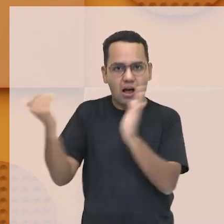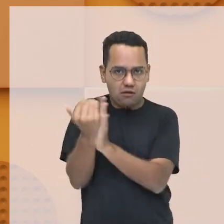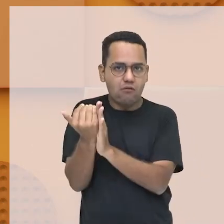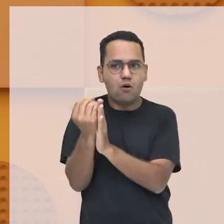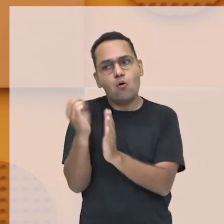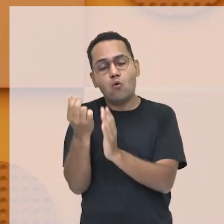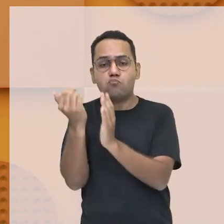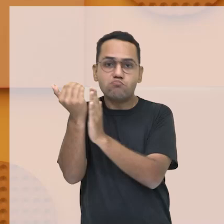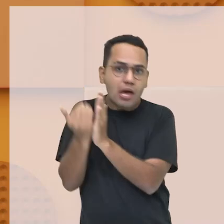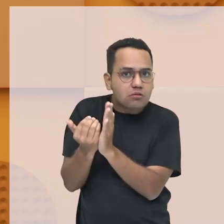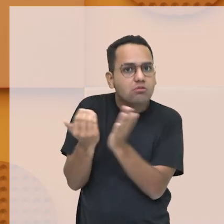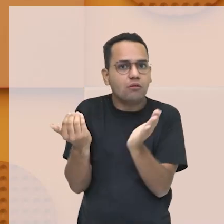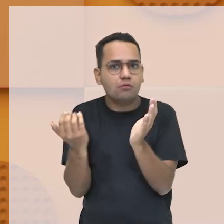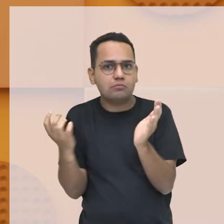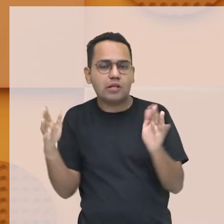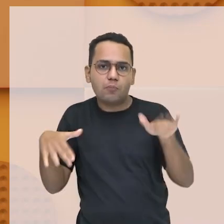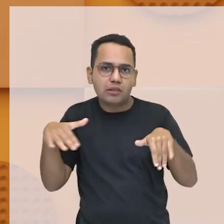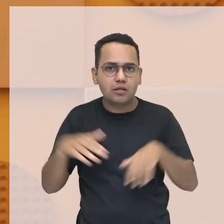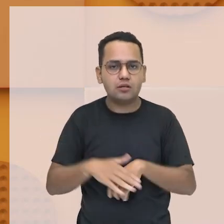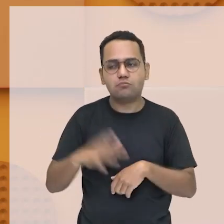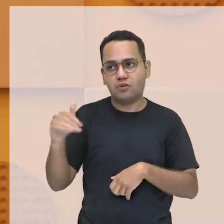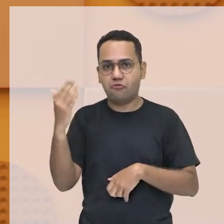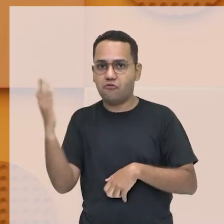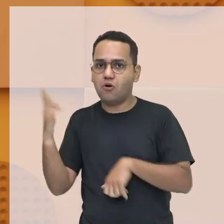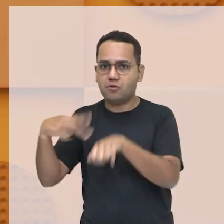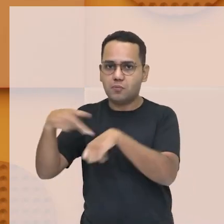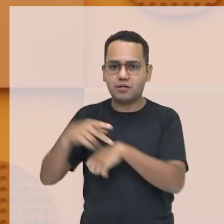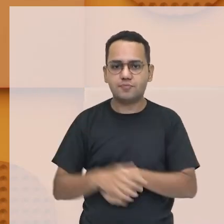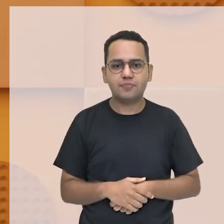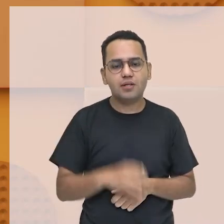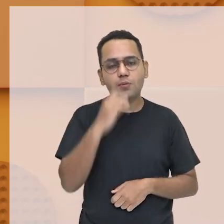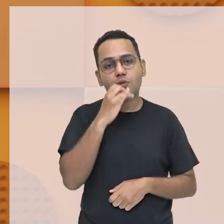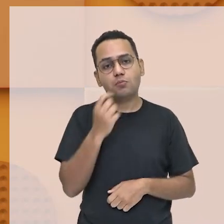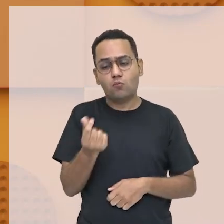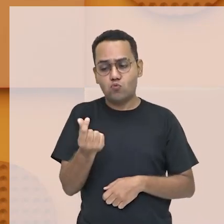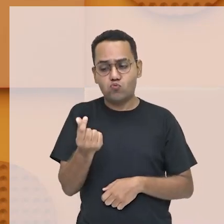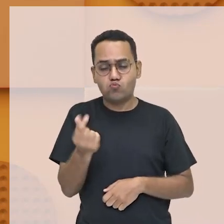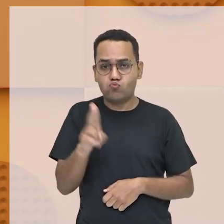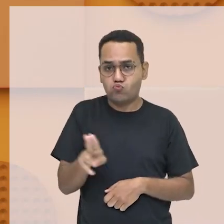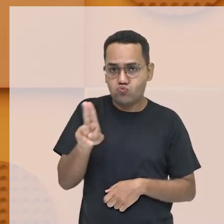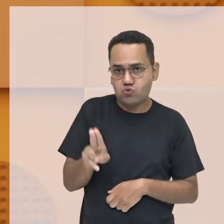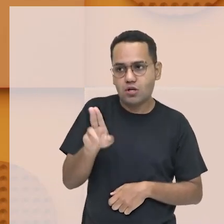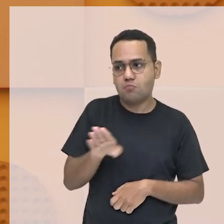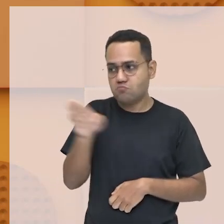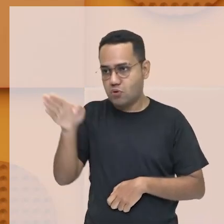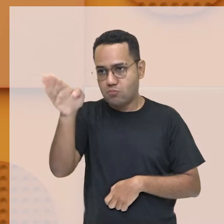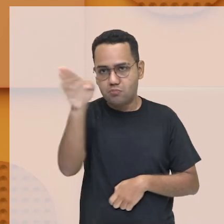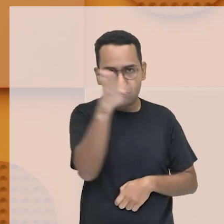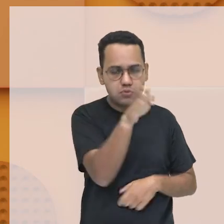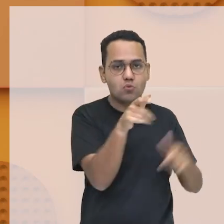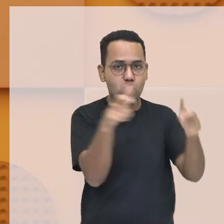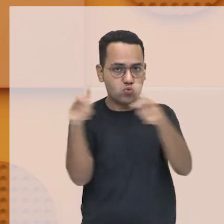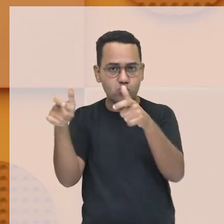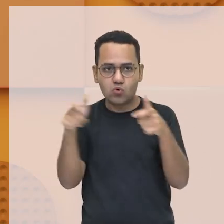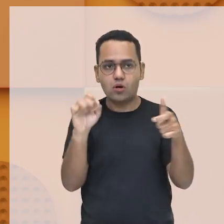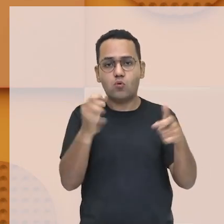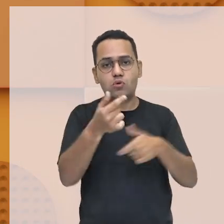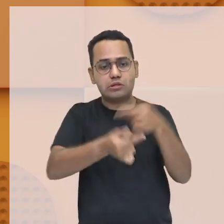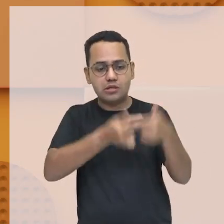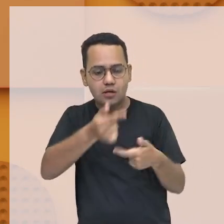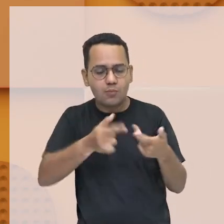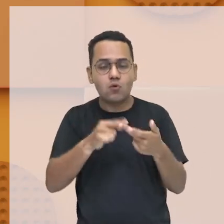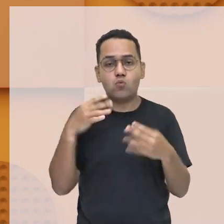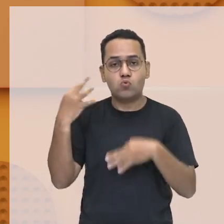de que a gente vá utilizar aquele dinheiro para ir a esses lugares, no caso de turismo, ou necessidade até mesmo de trabalho e